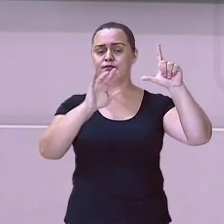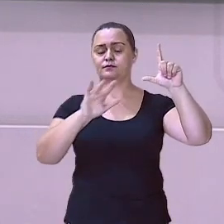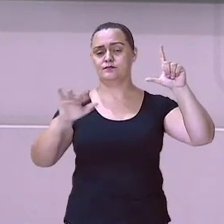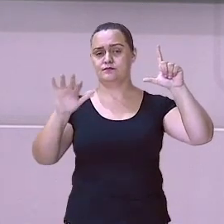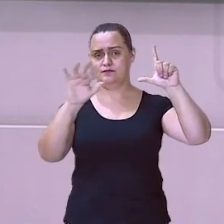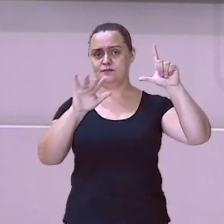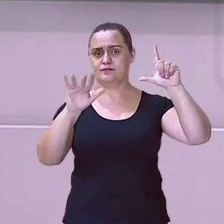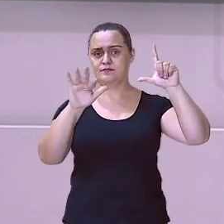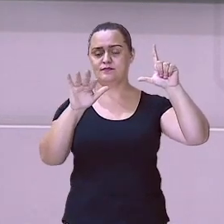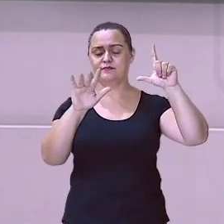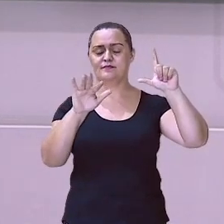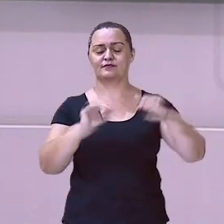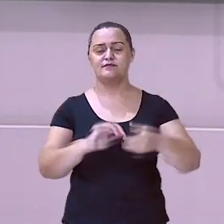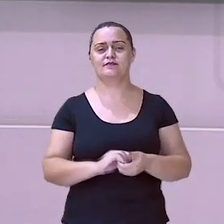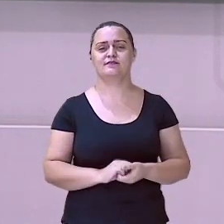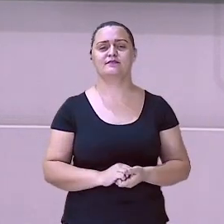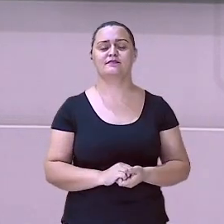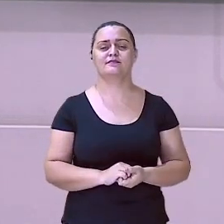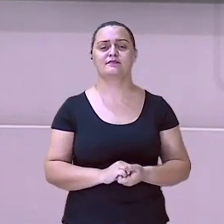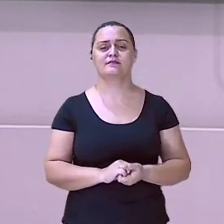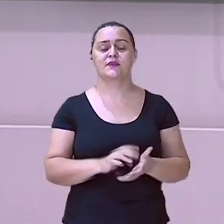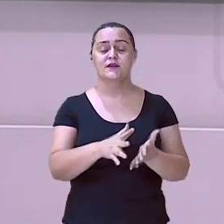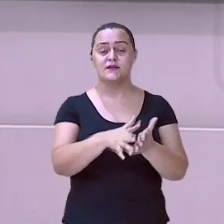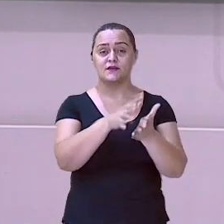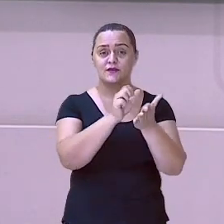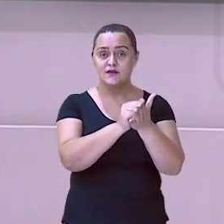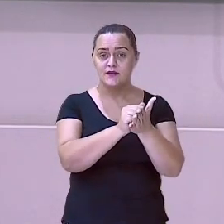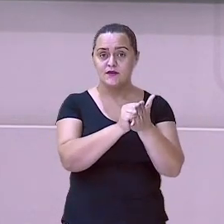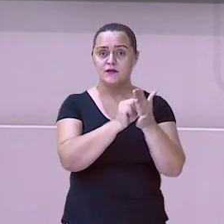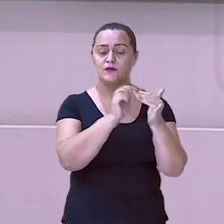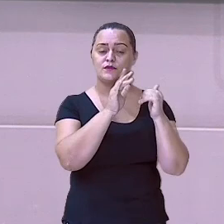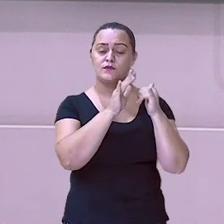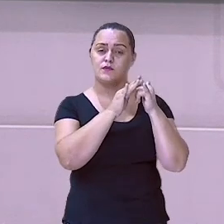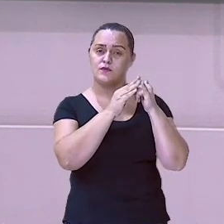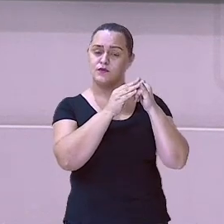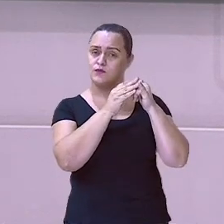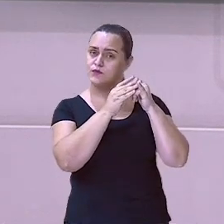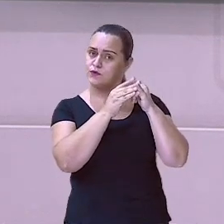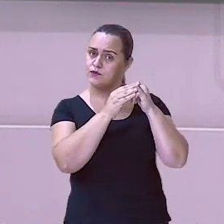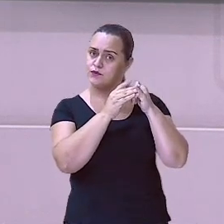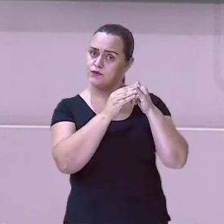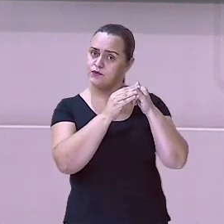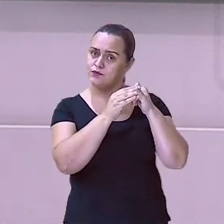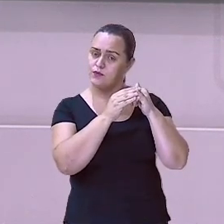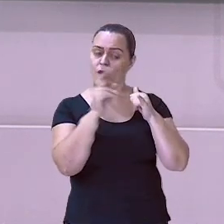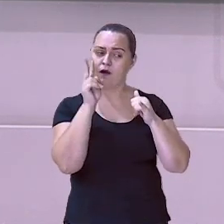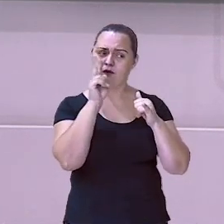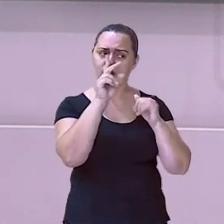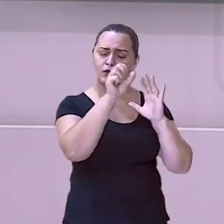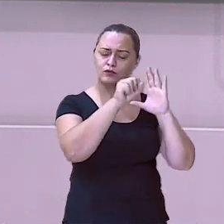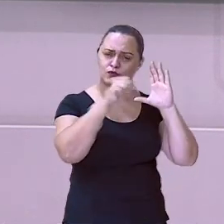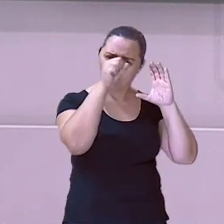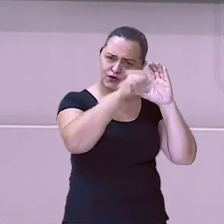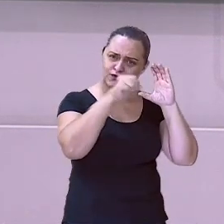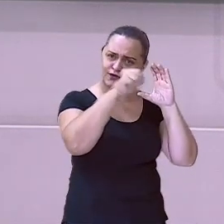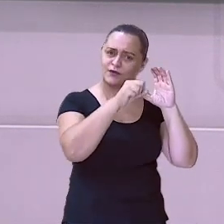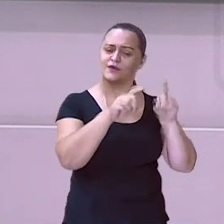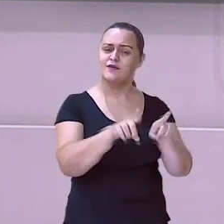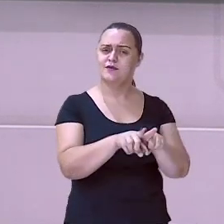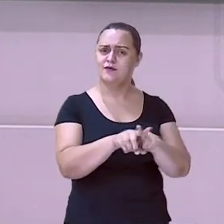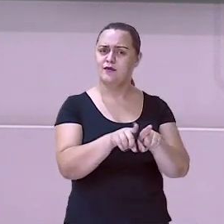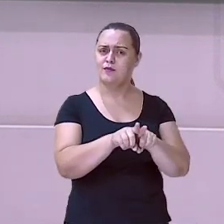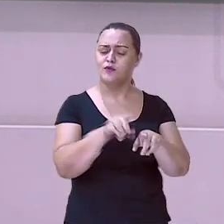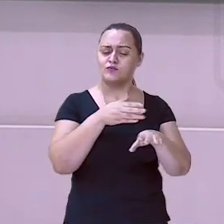que aparece aí no canto da tela. Se inscreva no nosso canal do YouTube, assista os vídeos e